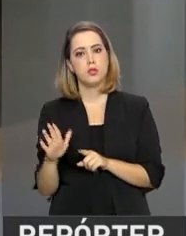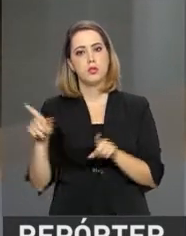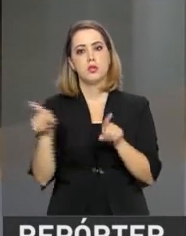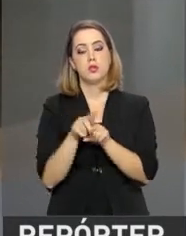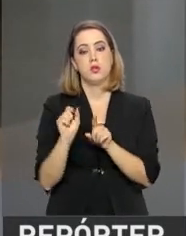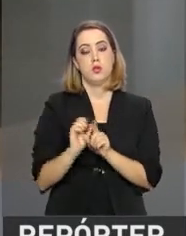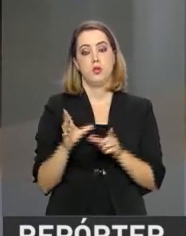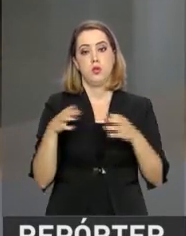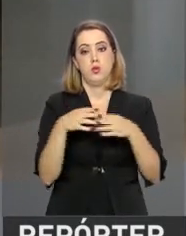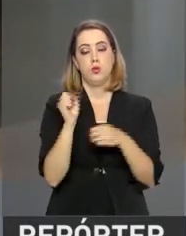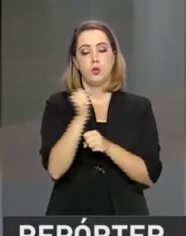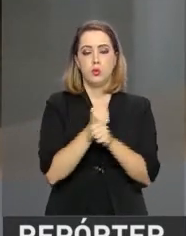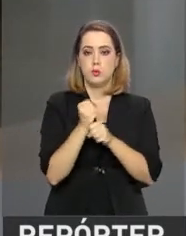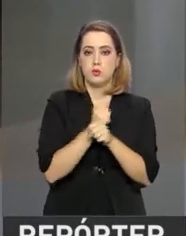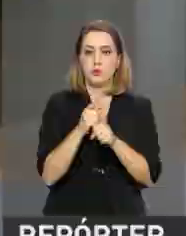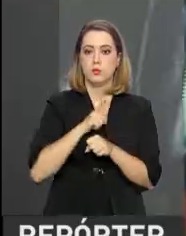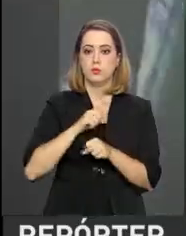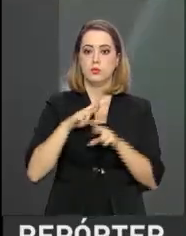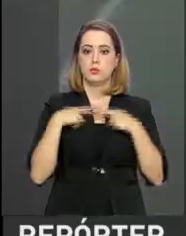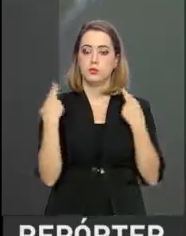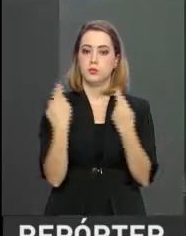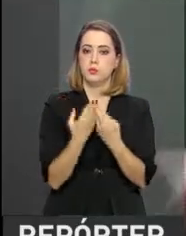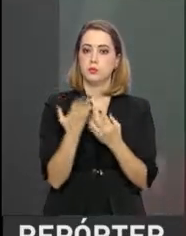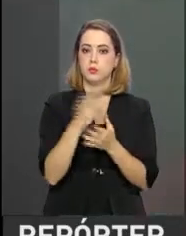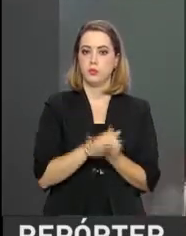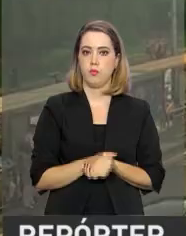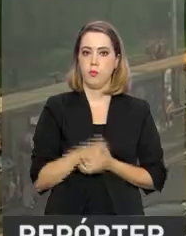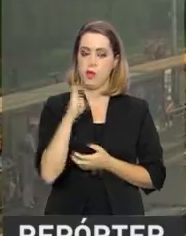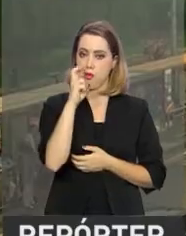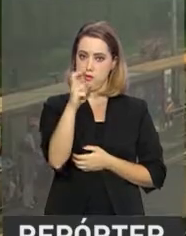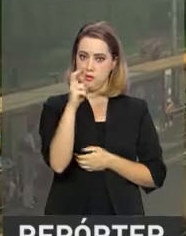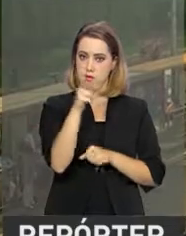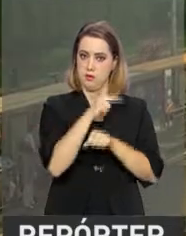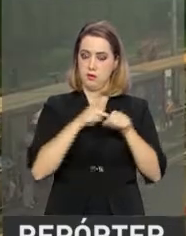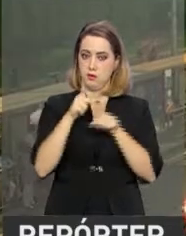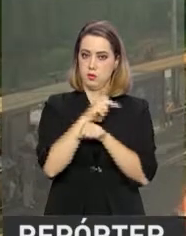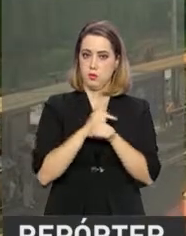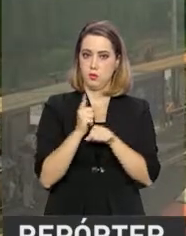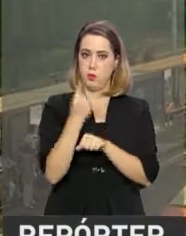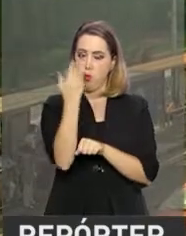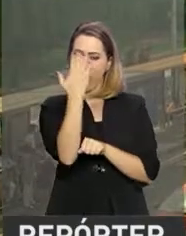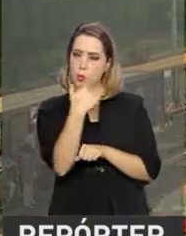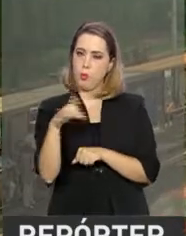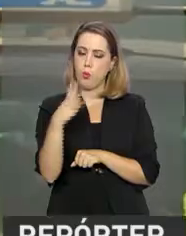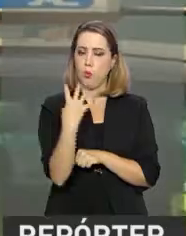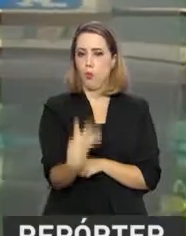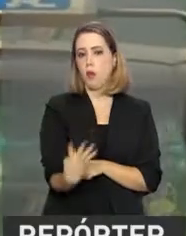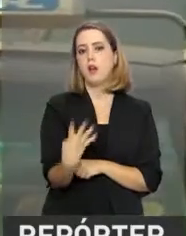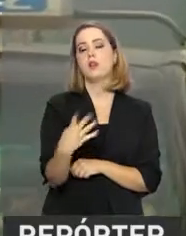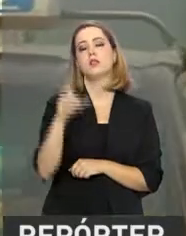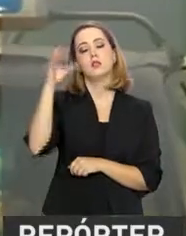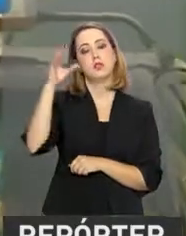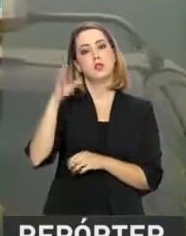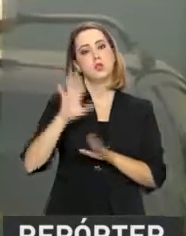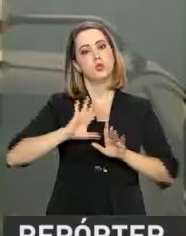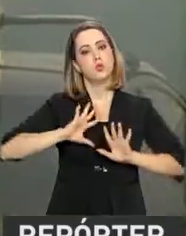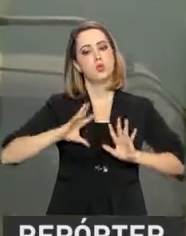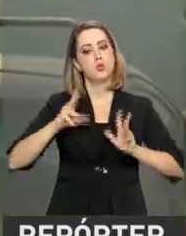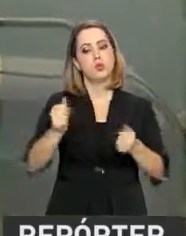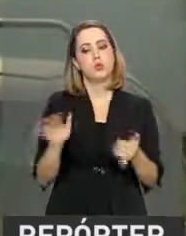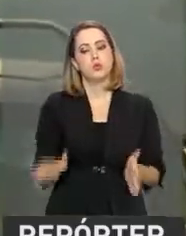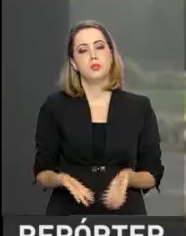do grupo cinco países quase 14 da produção e do território mais da metade da população